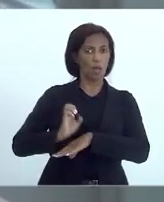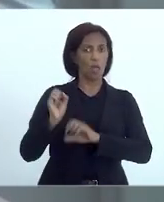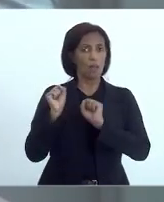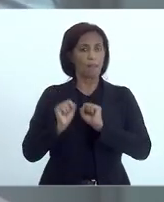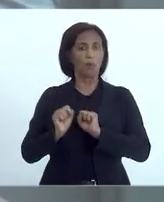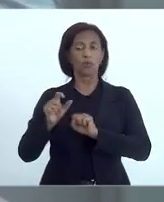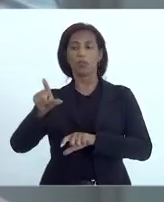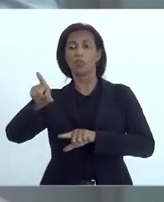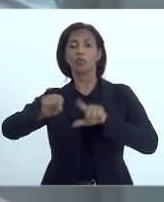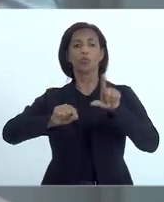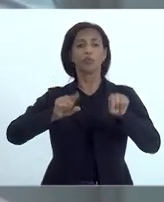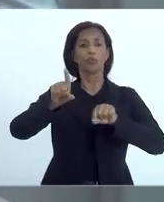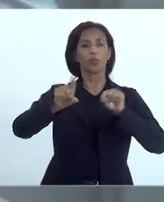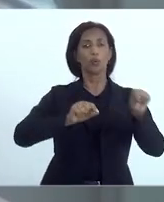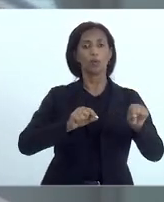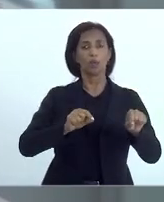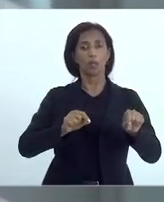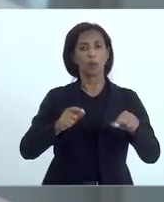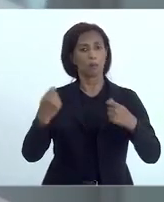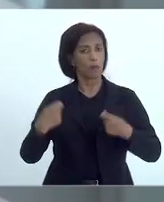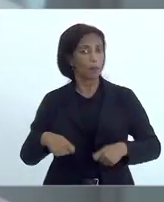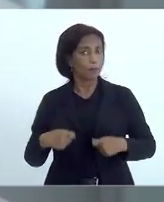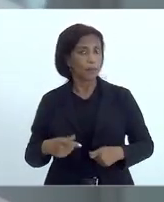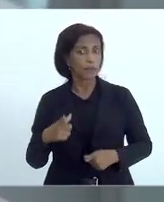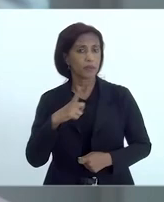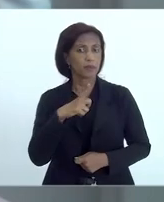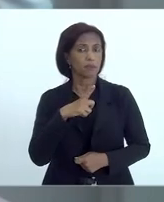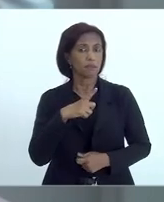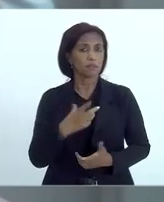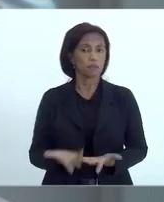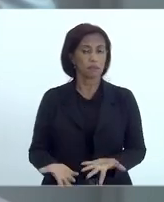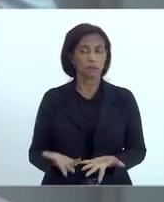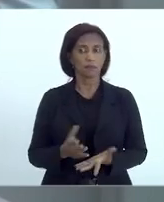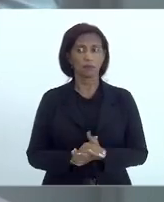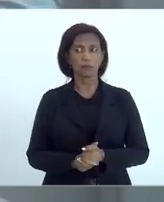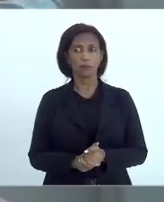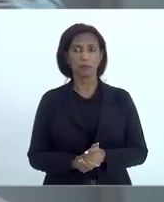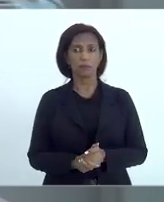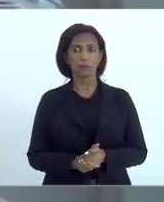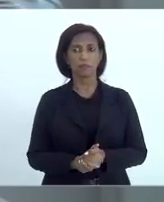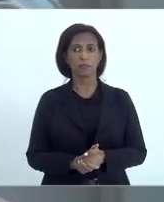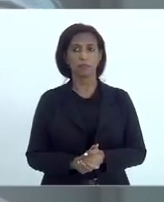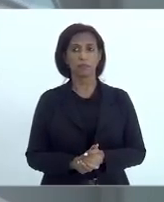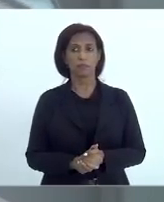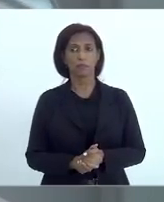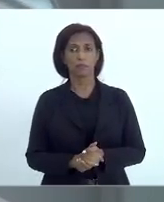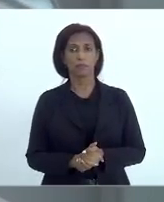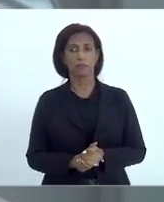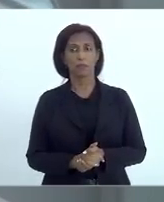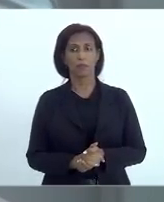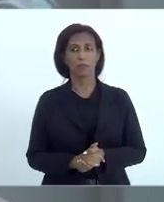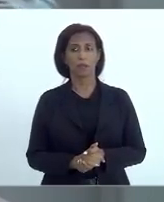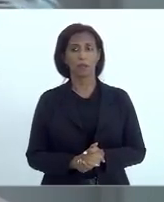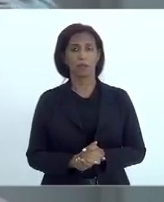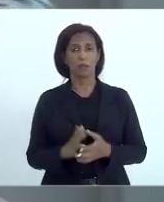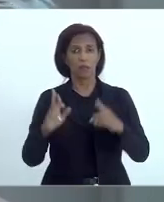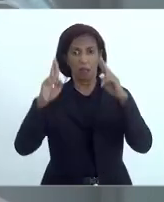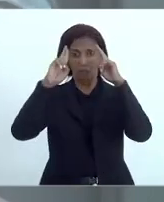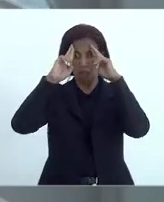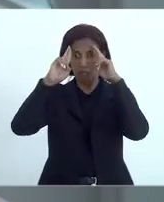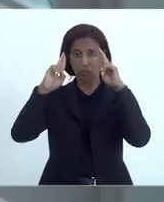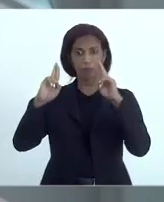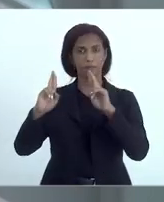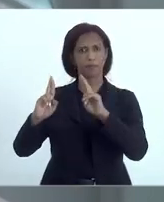Pode até escolher quem ele quer mas eu acho que tem que ter pelo menos uma e como é que eu vou dizer pelo menos um pouco né de